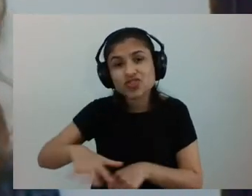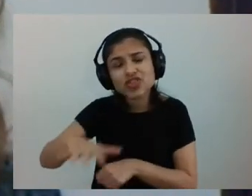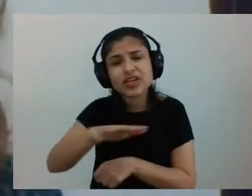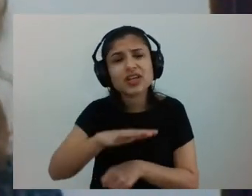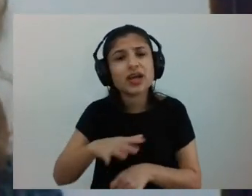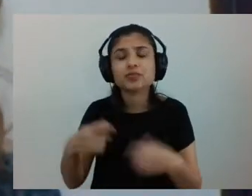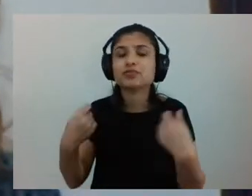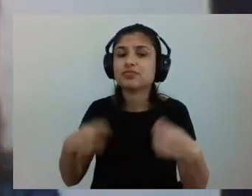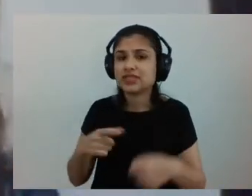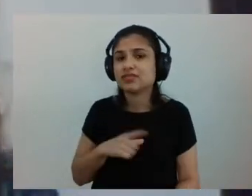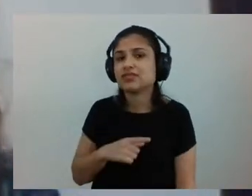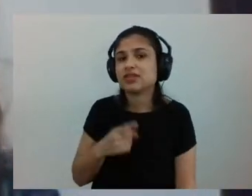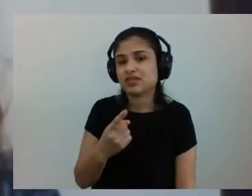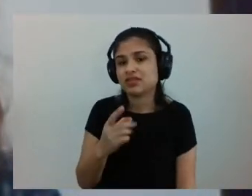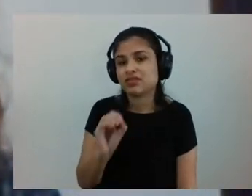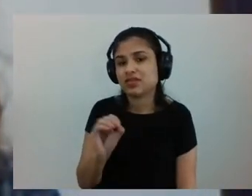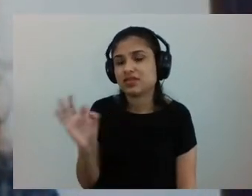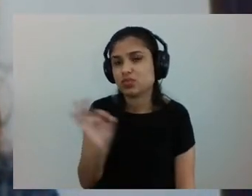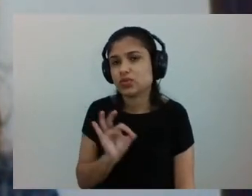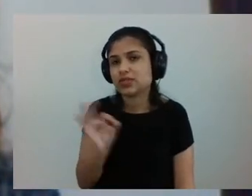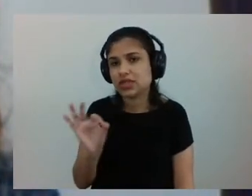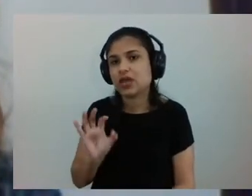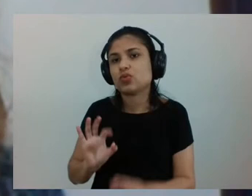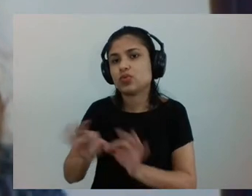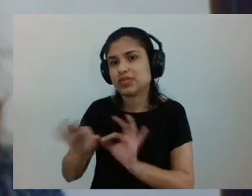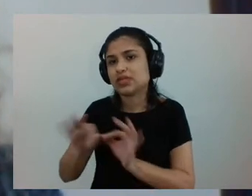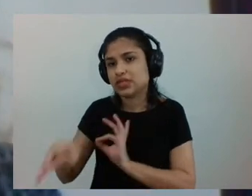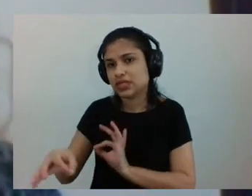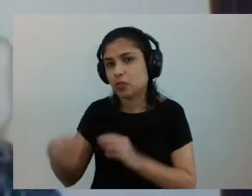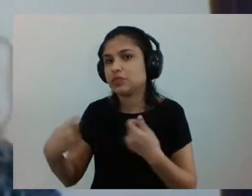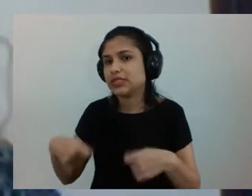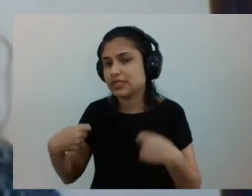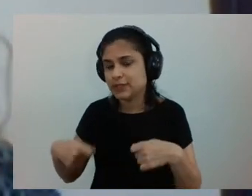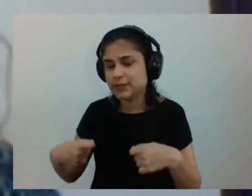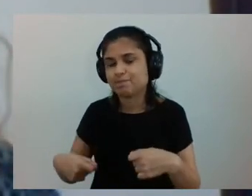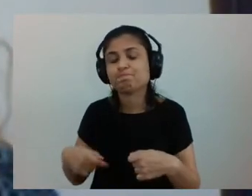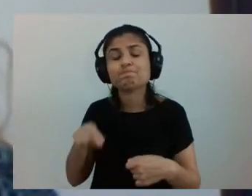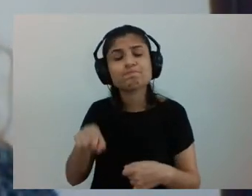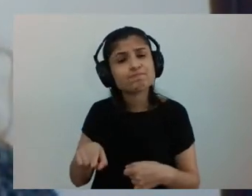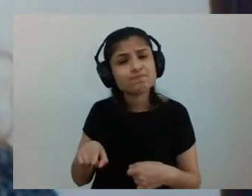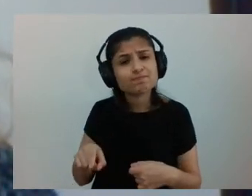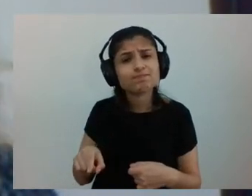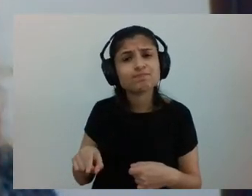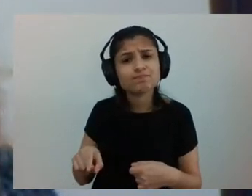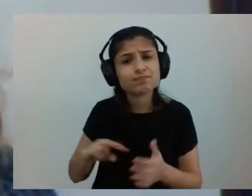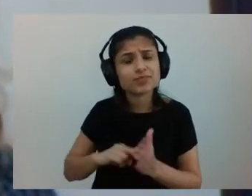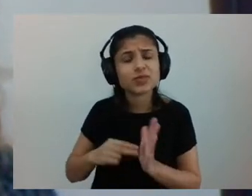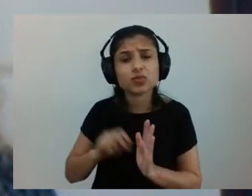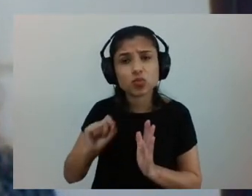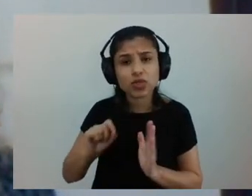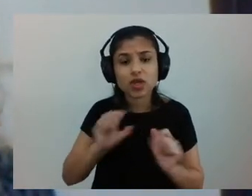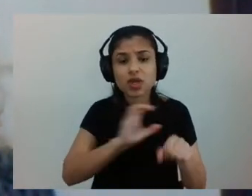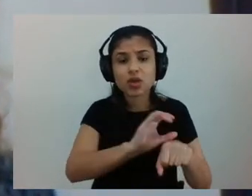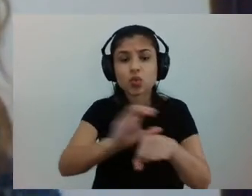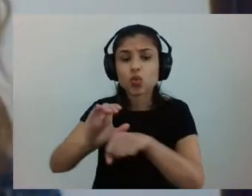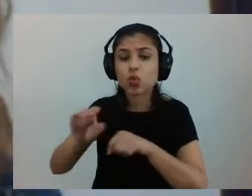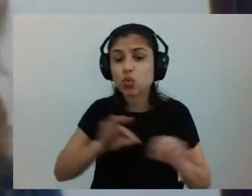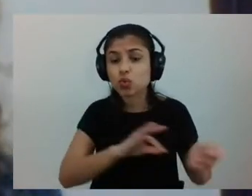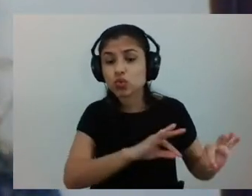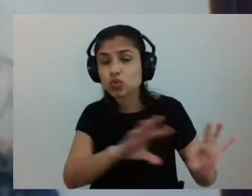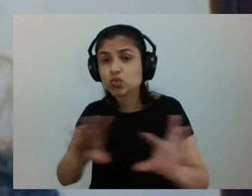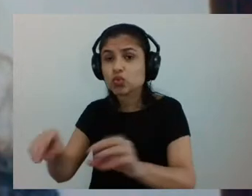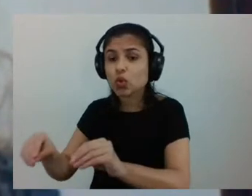os 10% aí para as atividades de extensão. E isso, então, vai levar a que todos os nossos cursos repensem